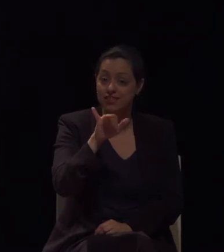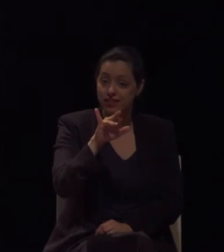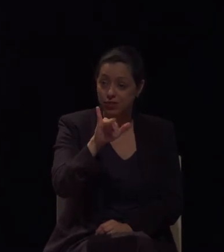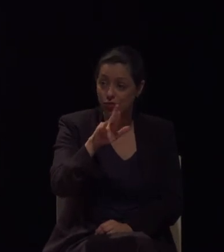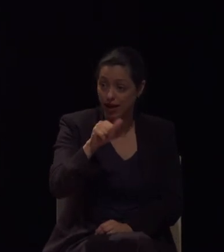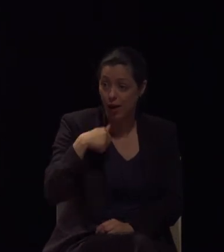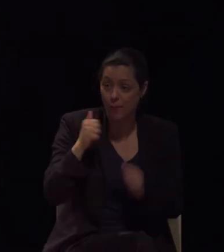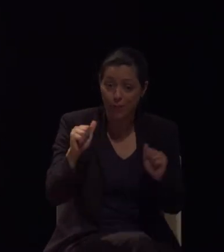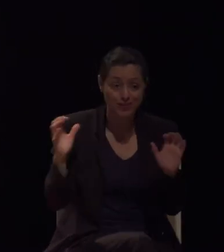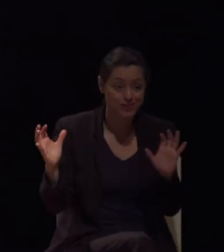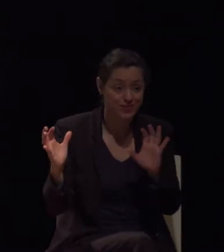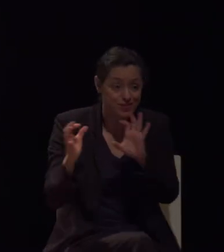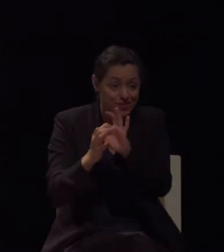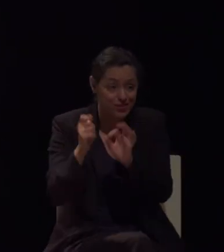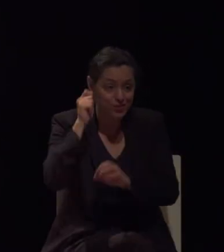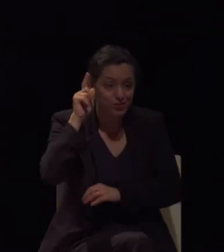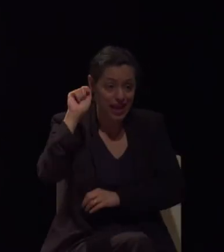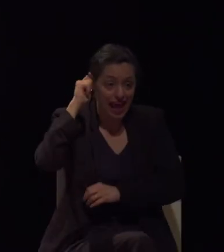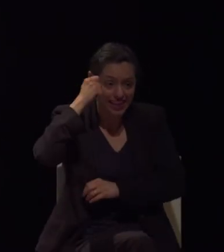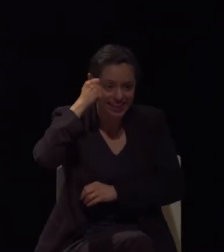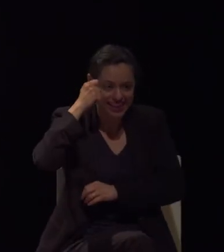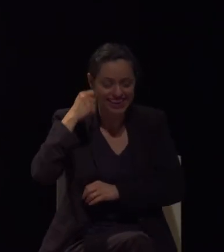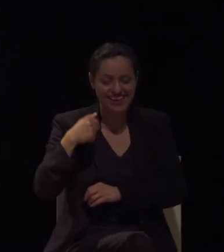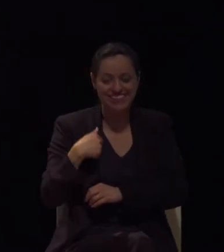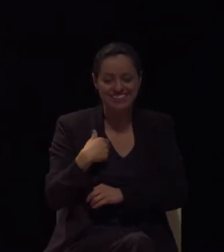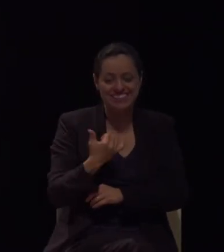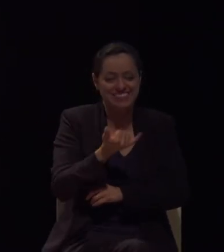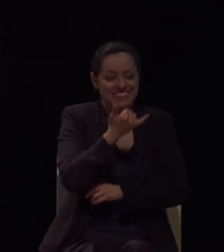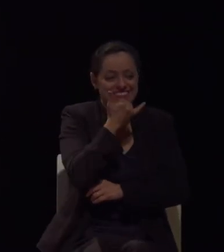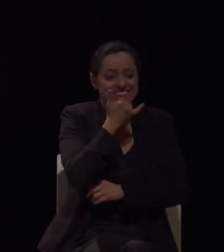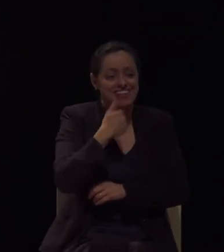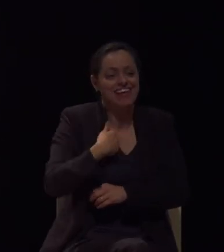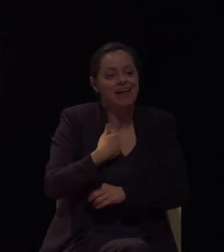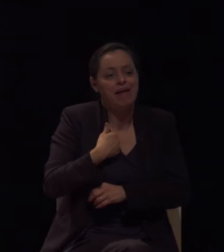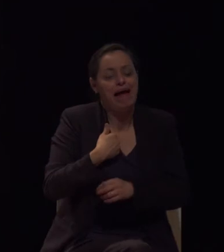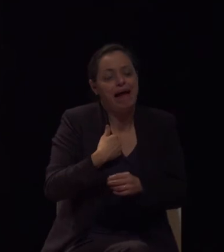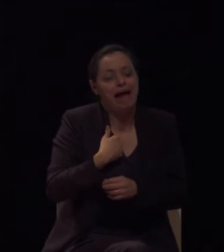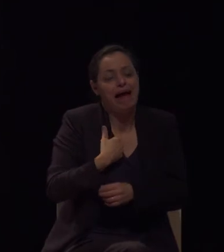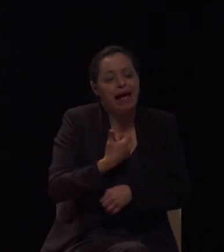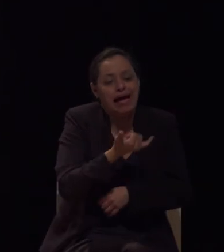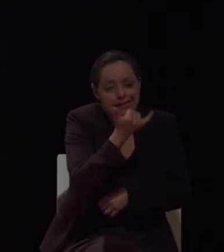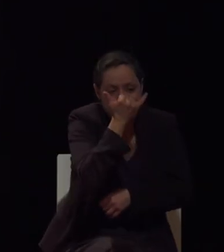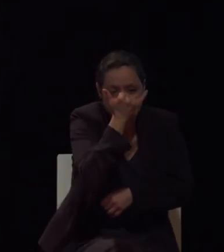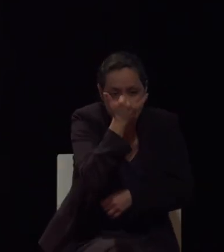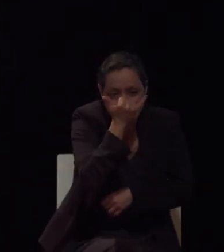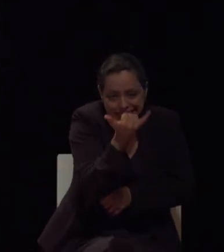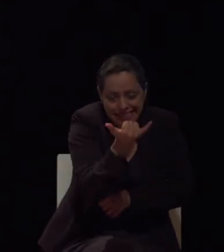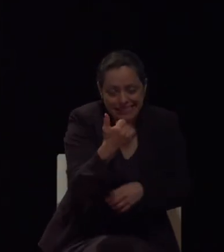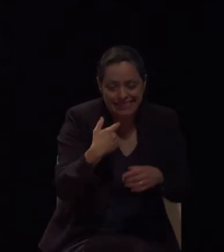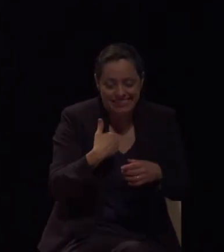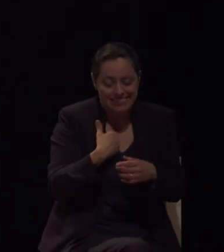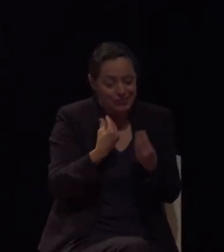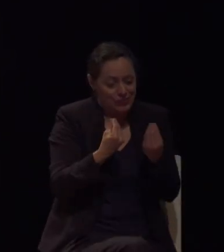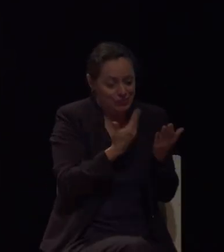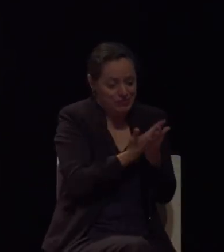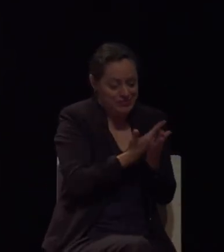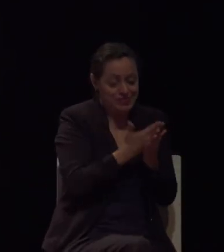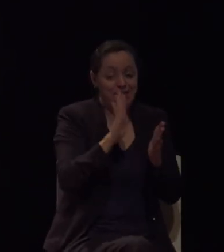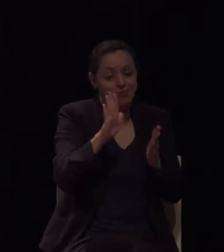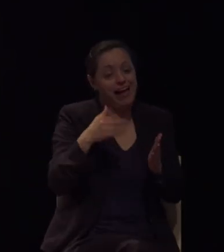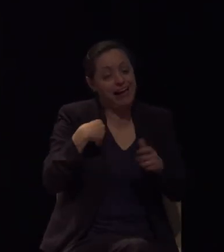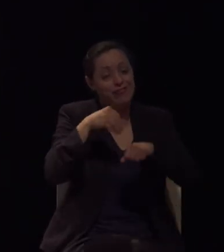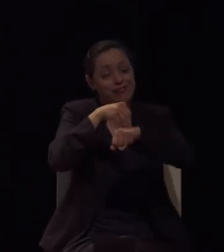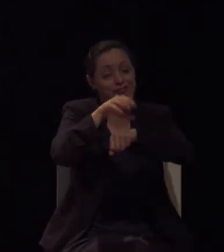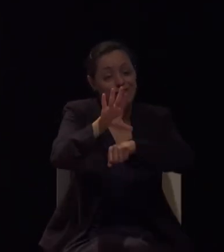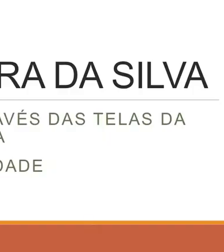conectando ela com costura negra foi uma roubada e eu vou tentar transmitir essa roubada para vocês aqui eu adorei é me